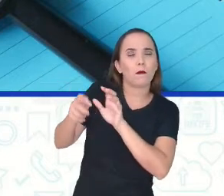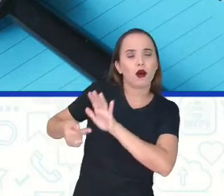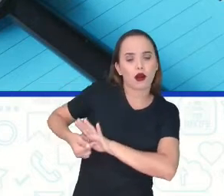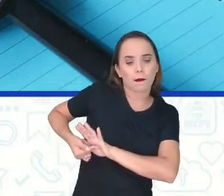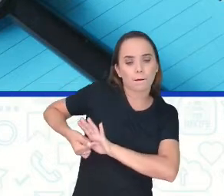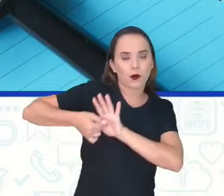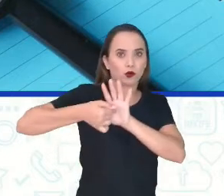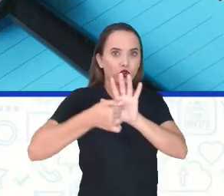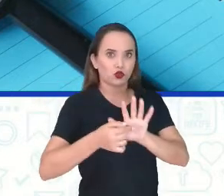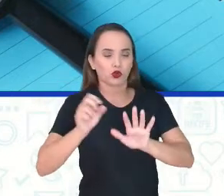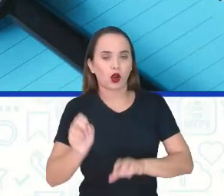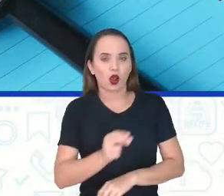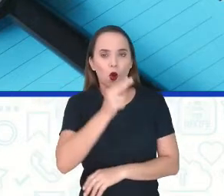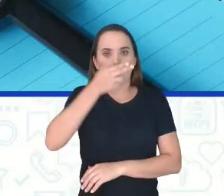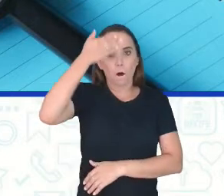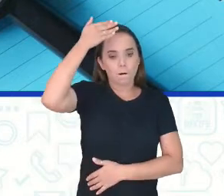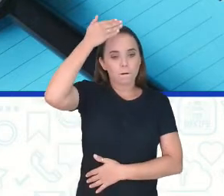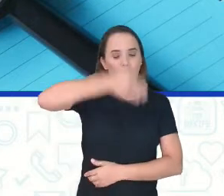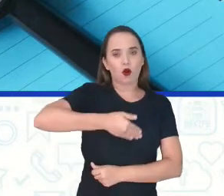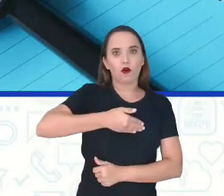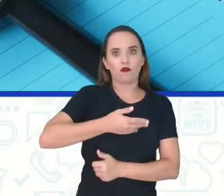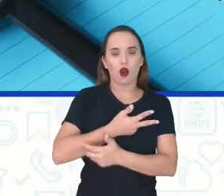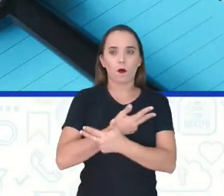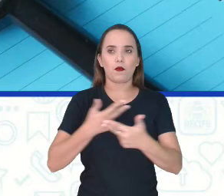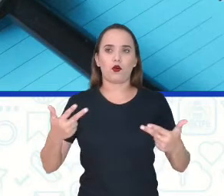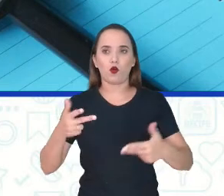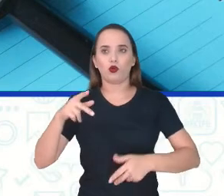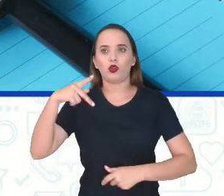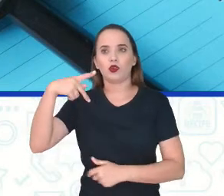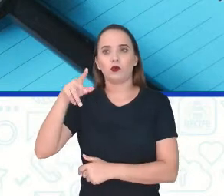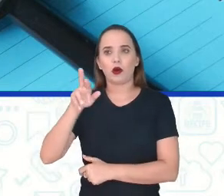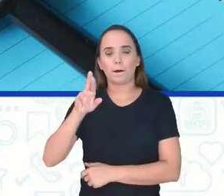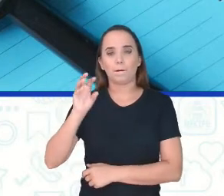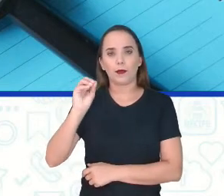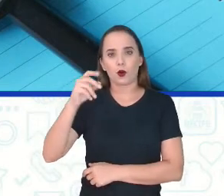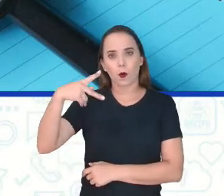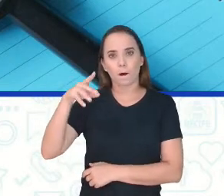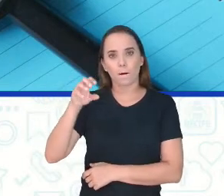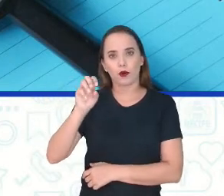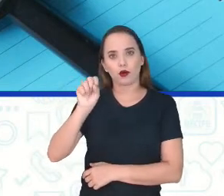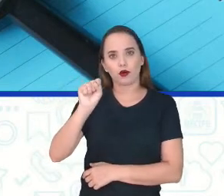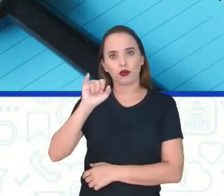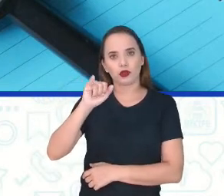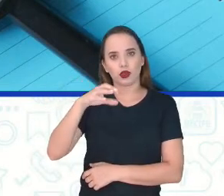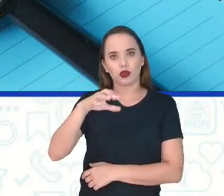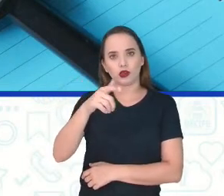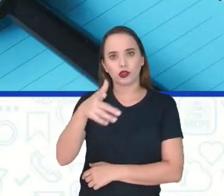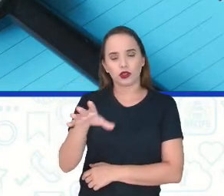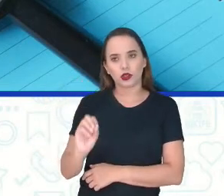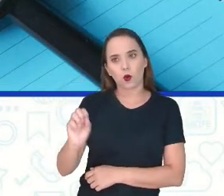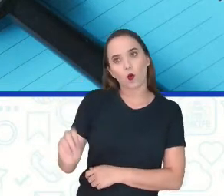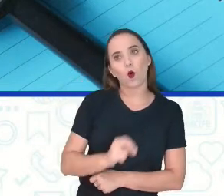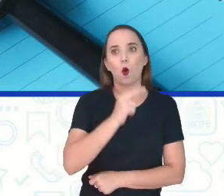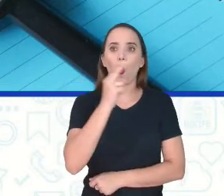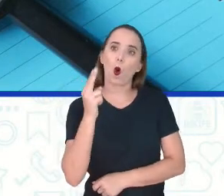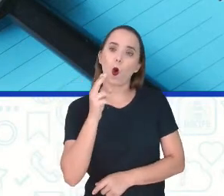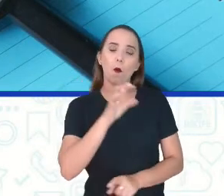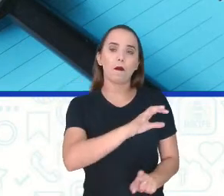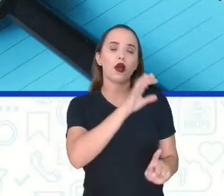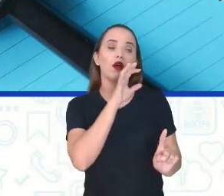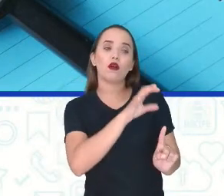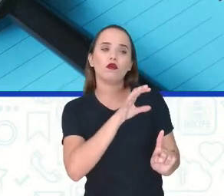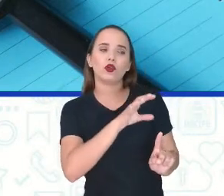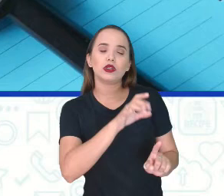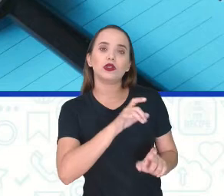ou comprovar uma proposição ou para convencer outra pessoa daquilo que se afirma ou se